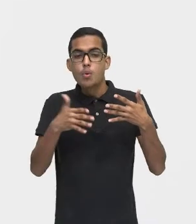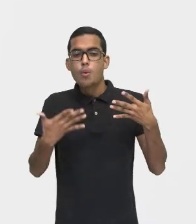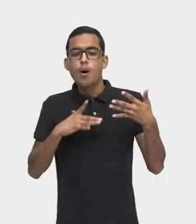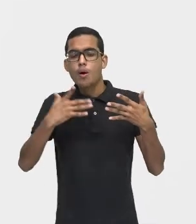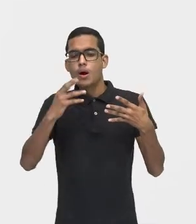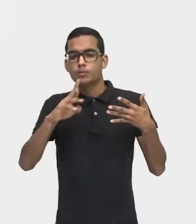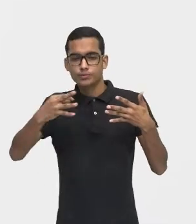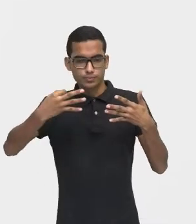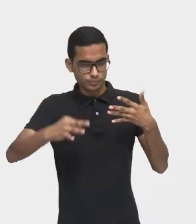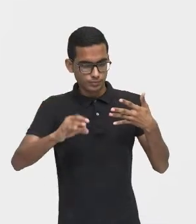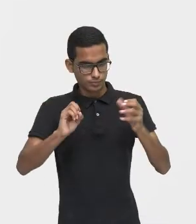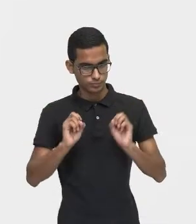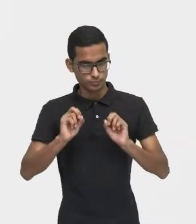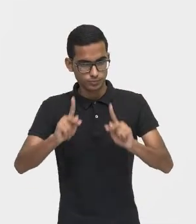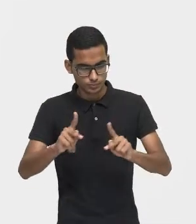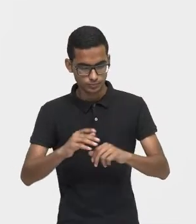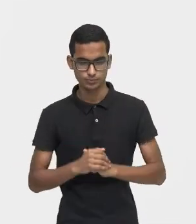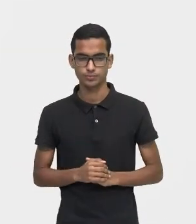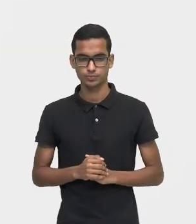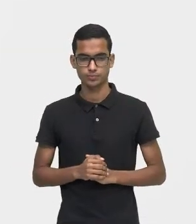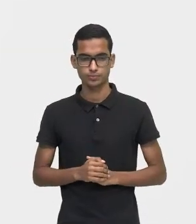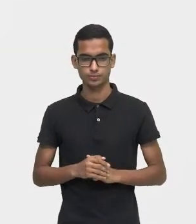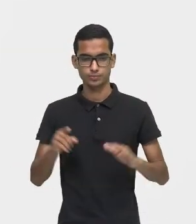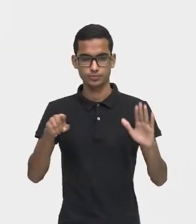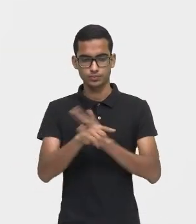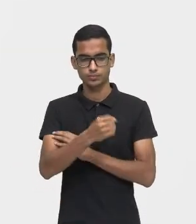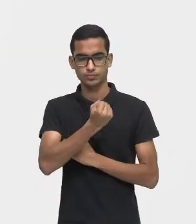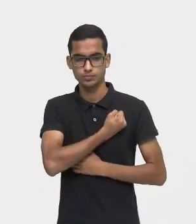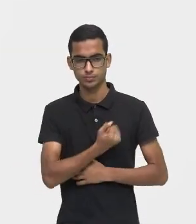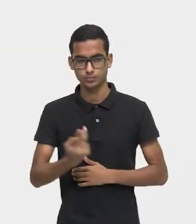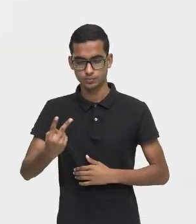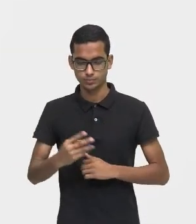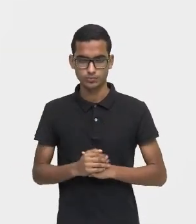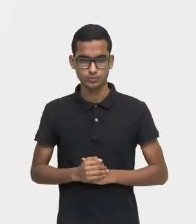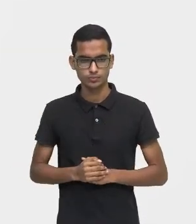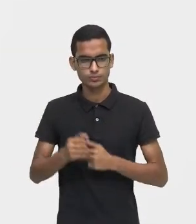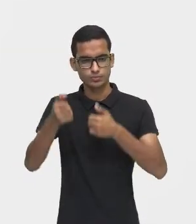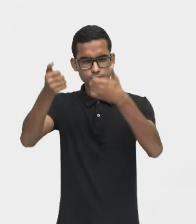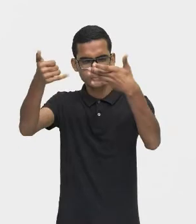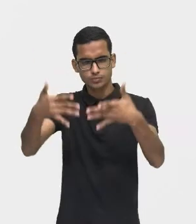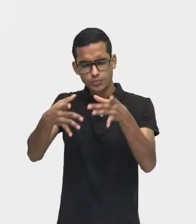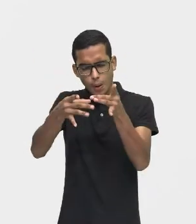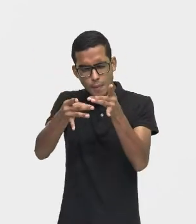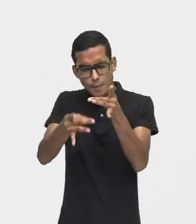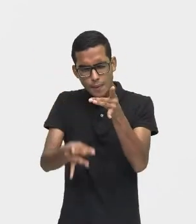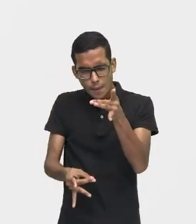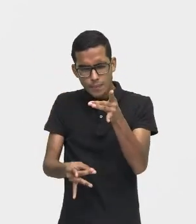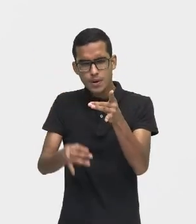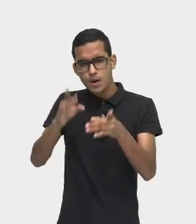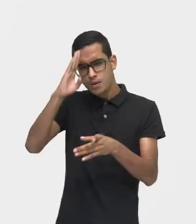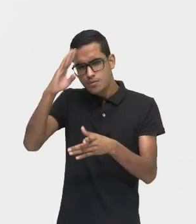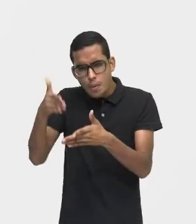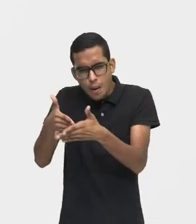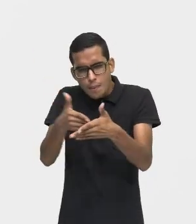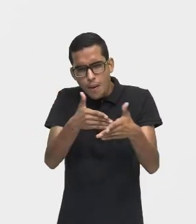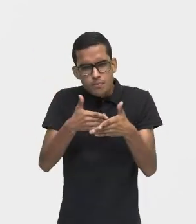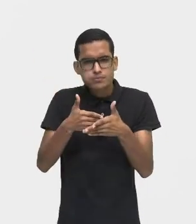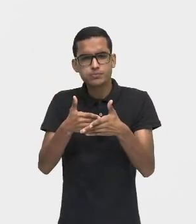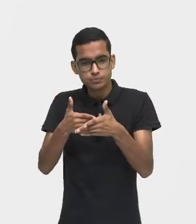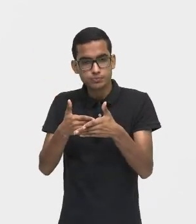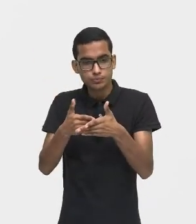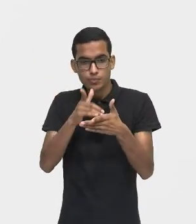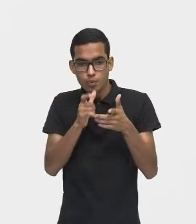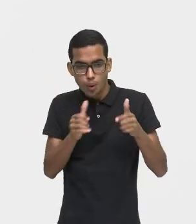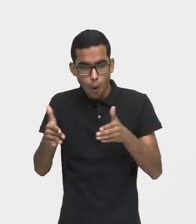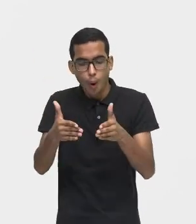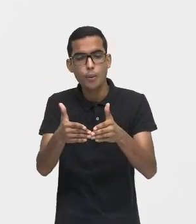é a correta, tá certo? E na questão 2, descreva as principais limitações de navegação nos